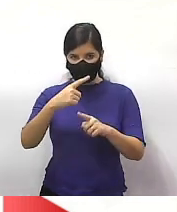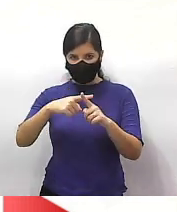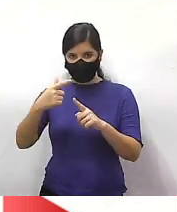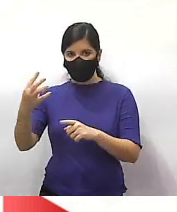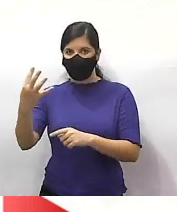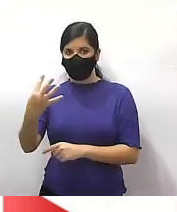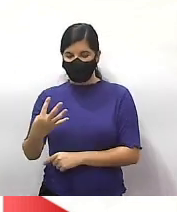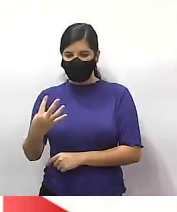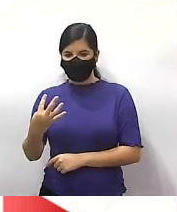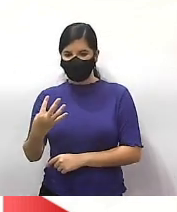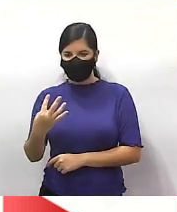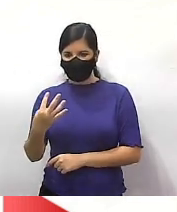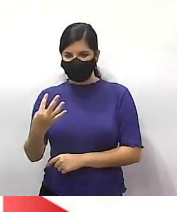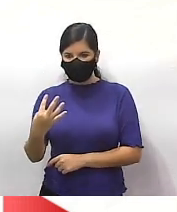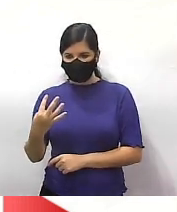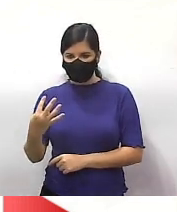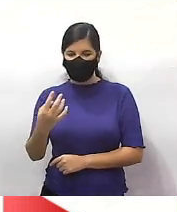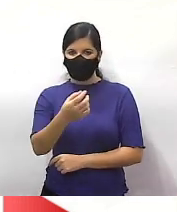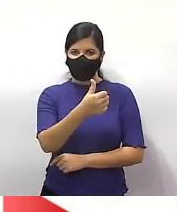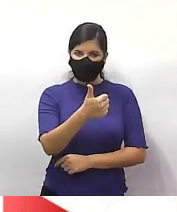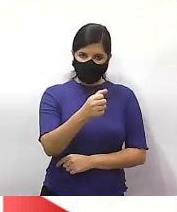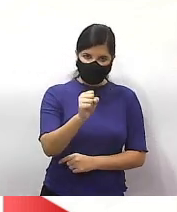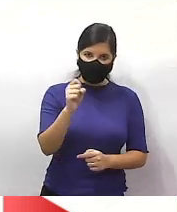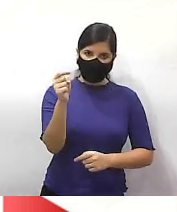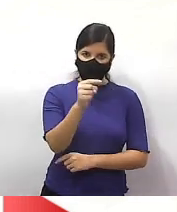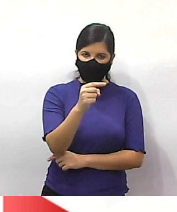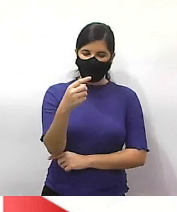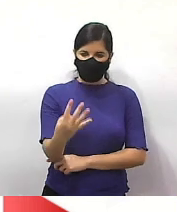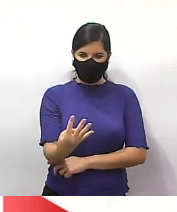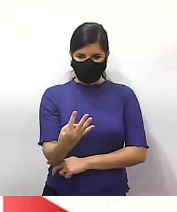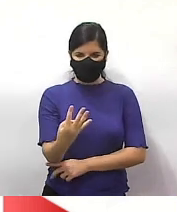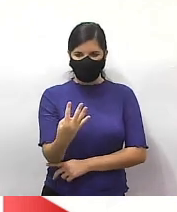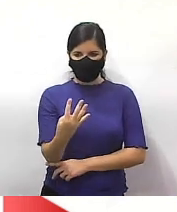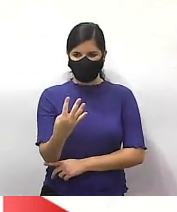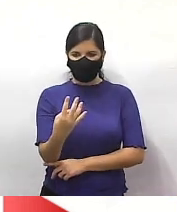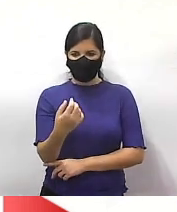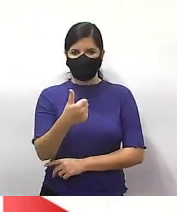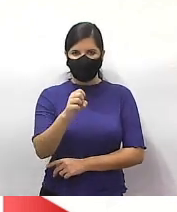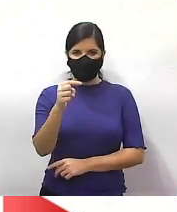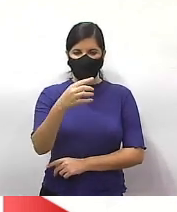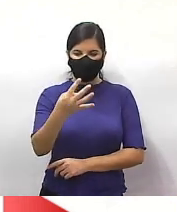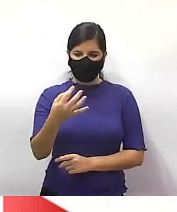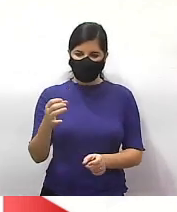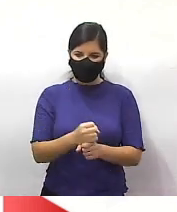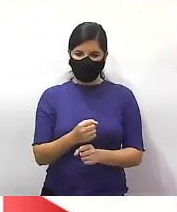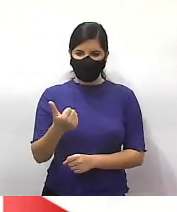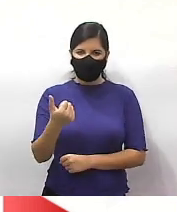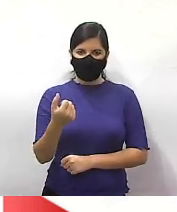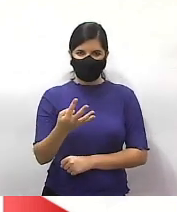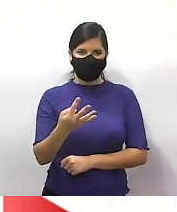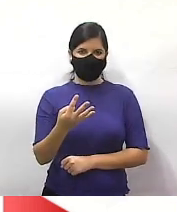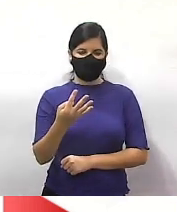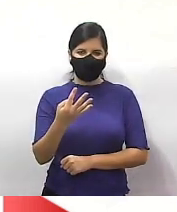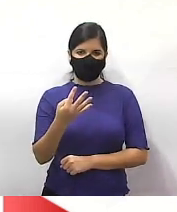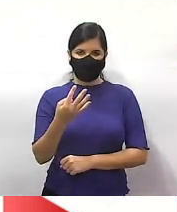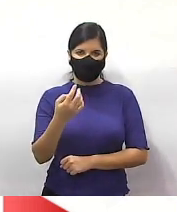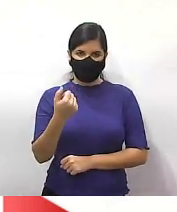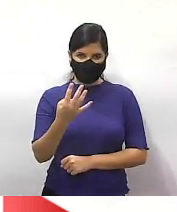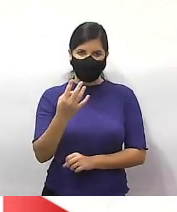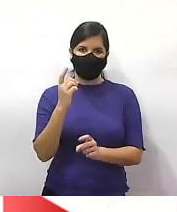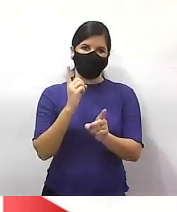tenho um 4. Aí eu vou pegar 18 menos o 4. 18 menos o 4 vai dar 14.